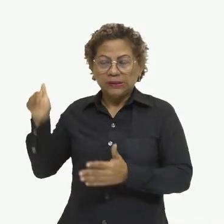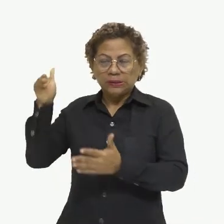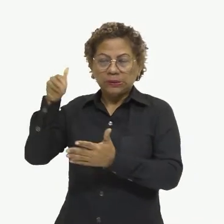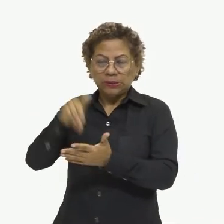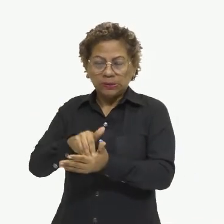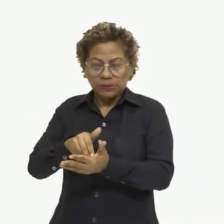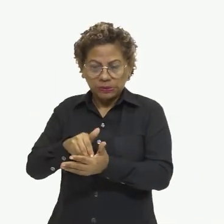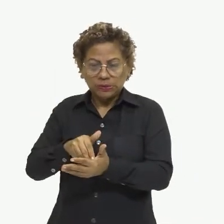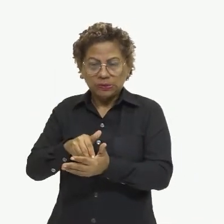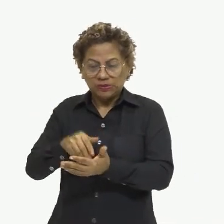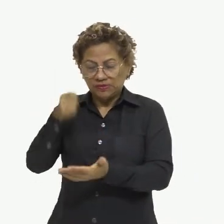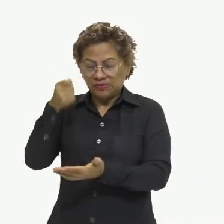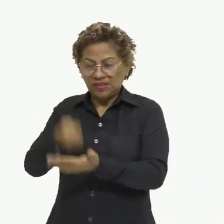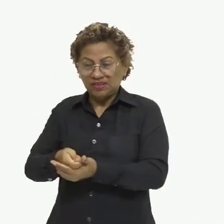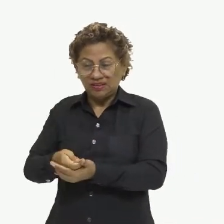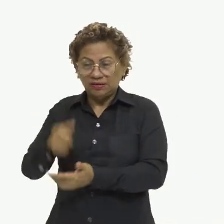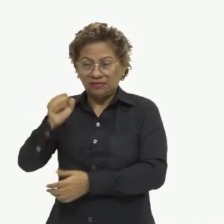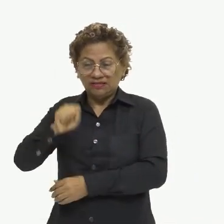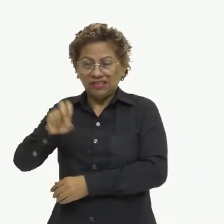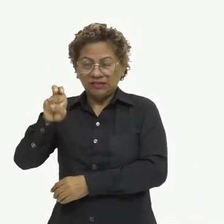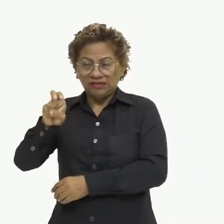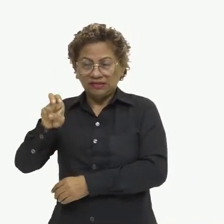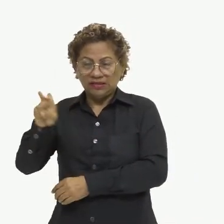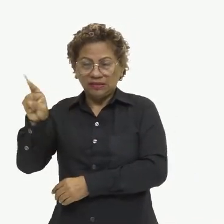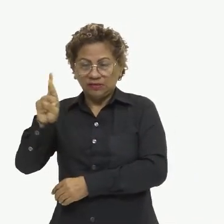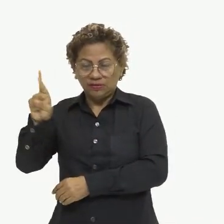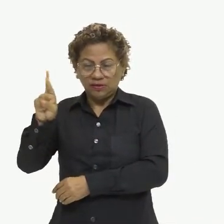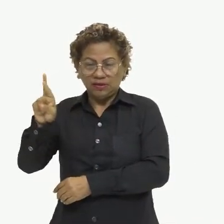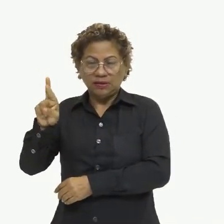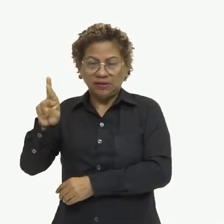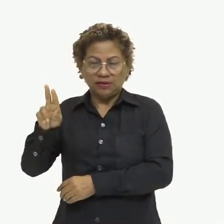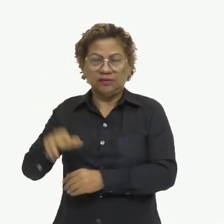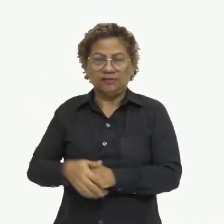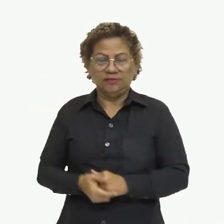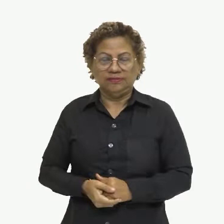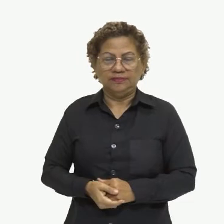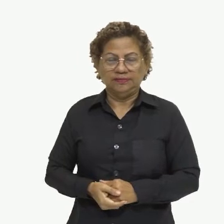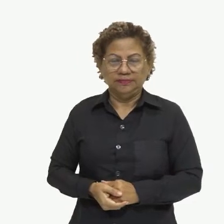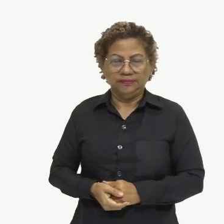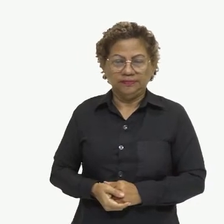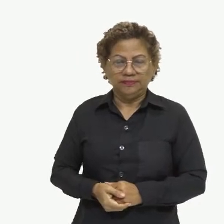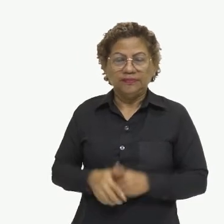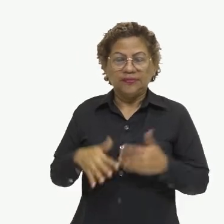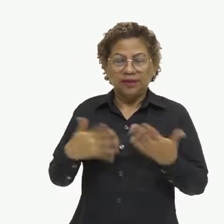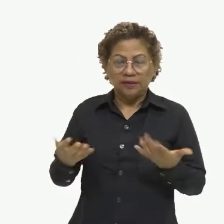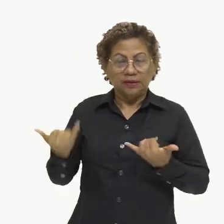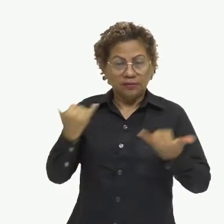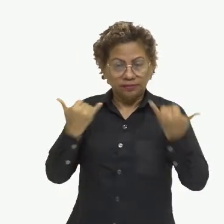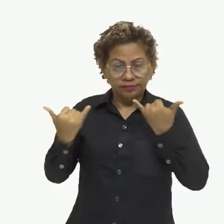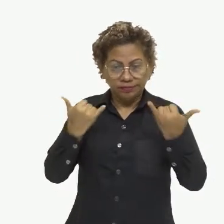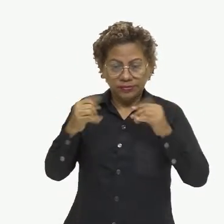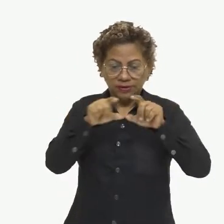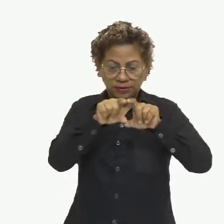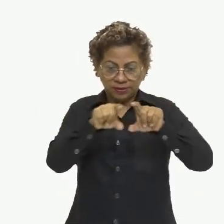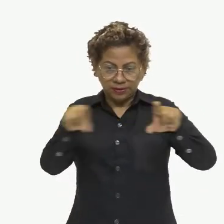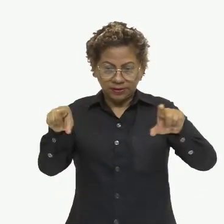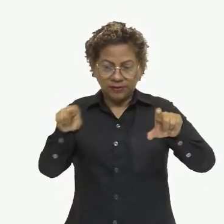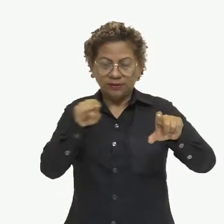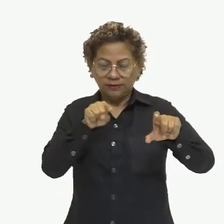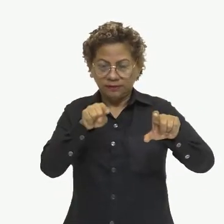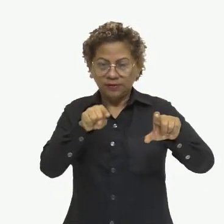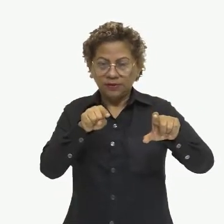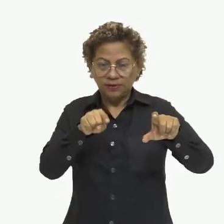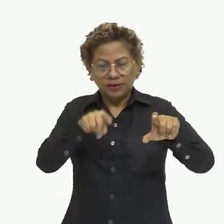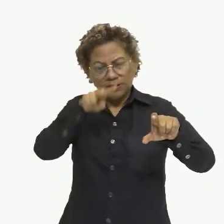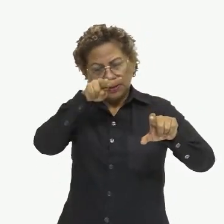85. Os pedidos devem ser feitos na página do participante. Então, aqui no primeiro parágrafo, você